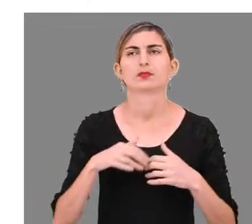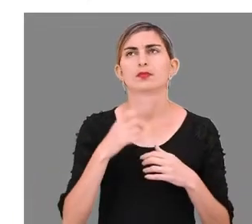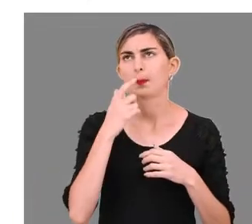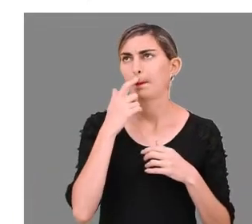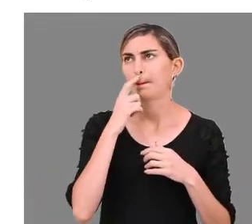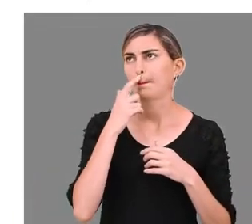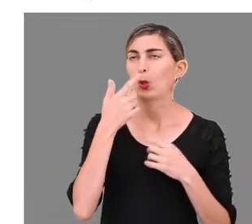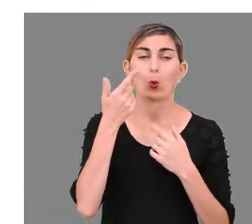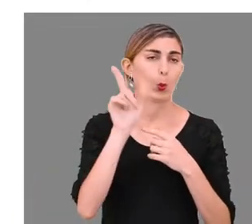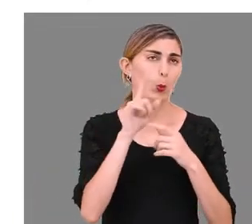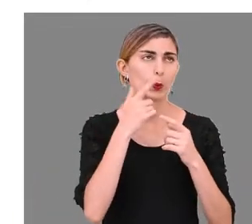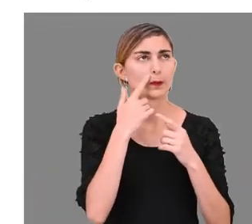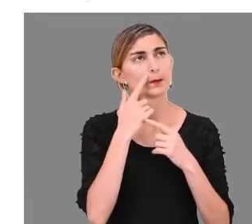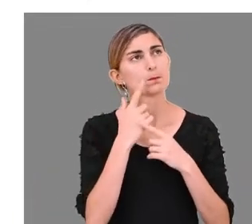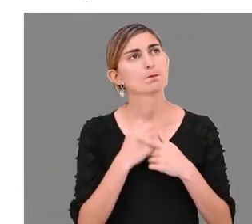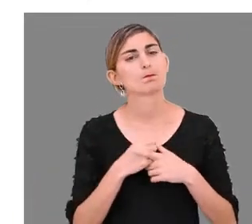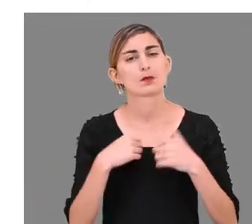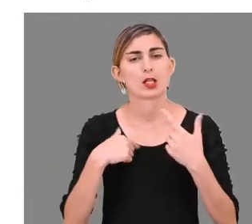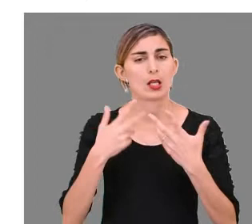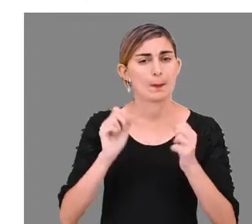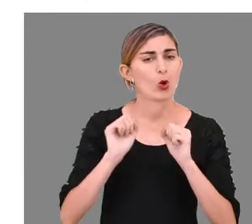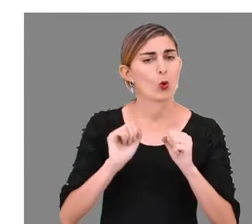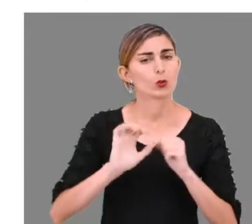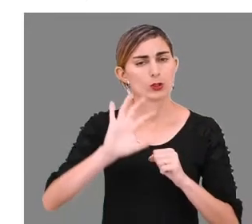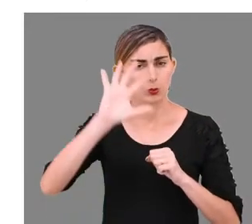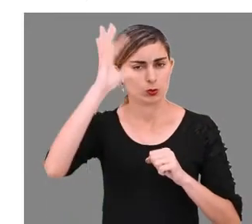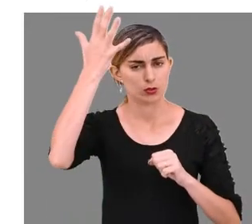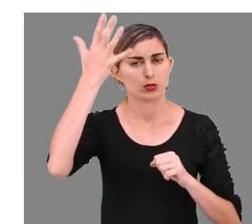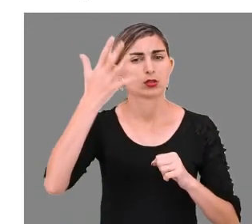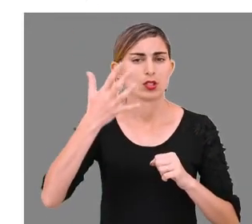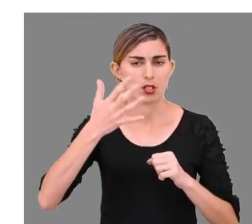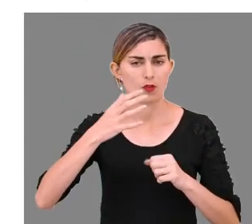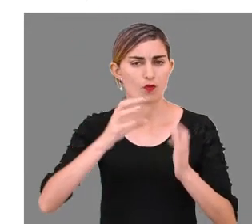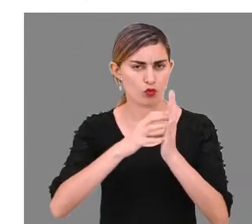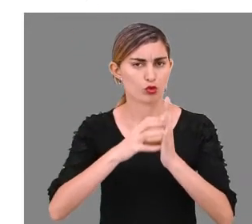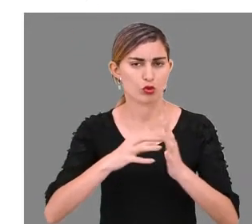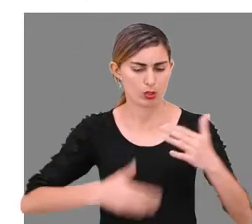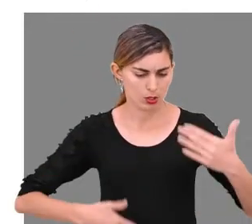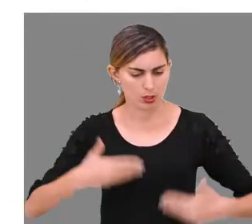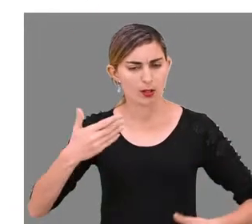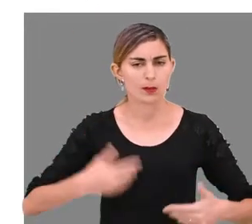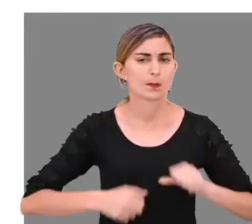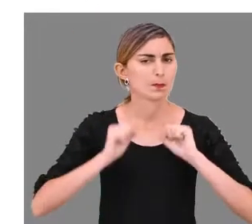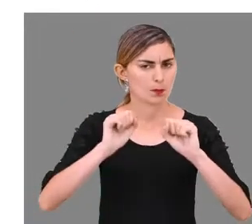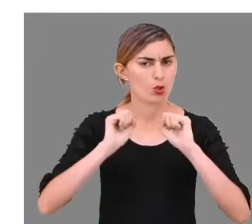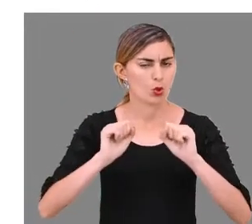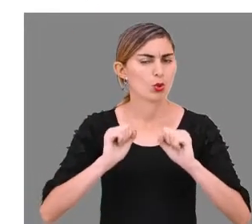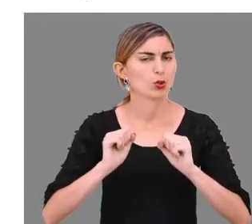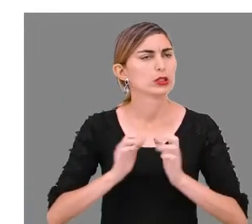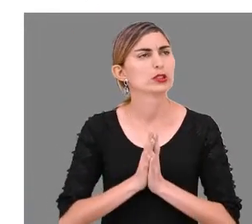maquinários. Isso pode estar levando com que o funcionário ele possa